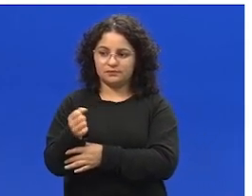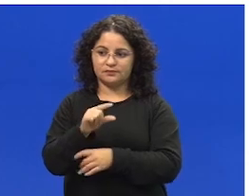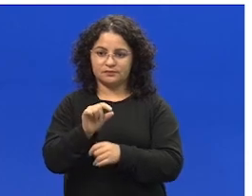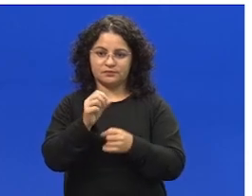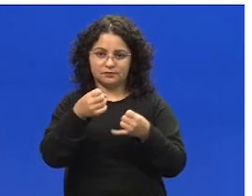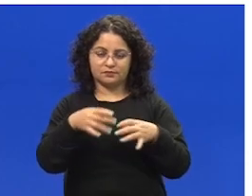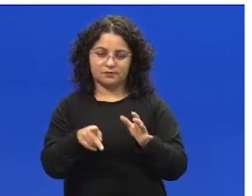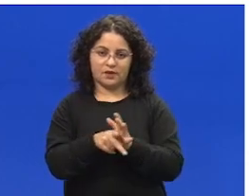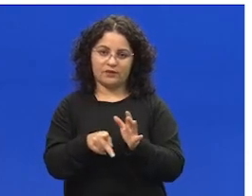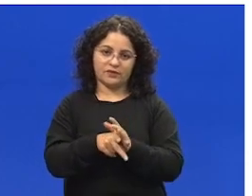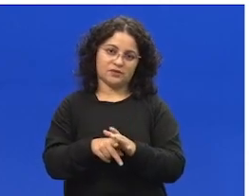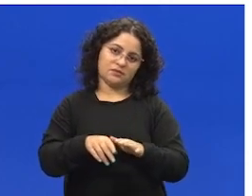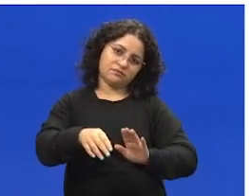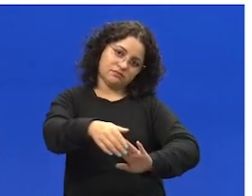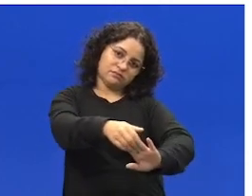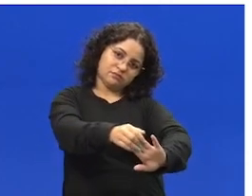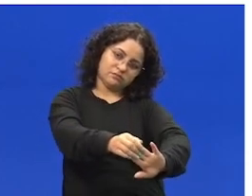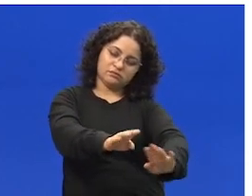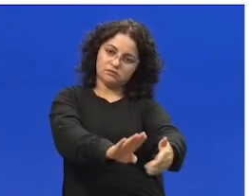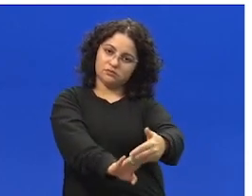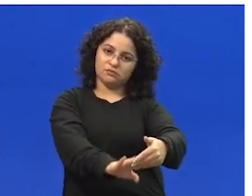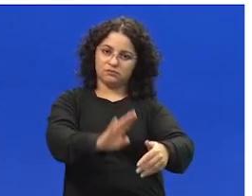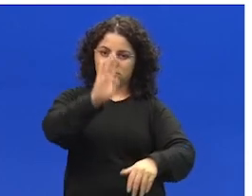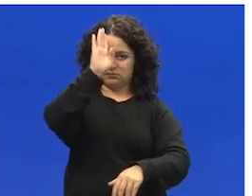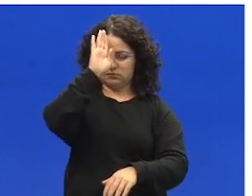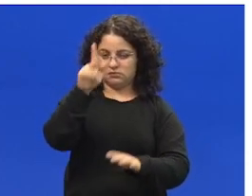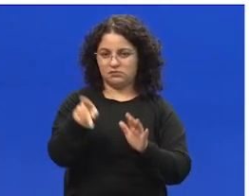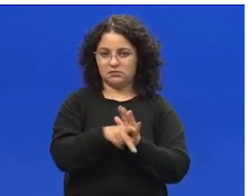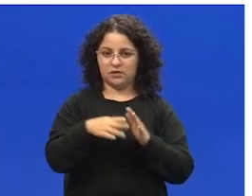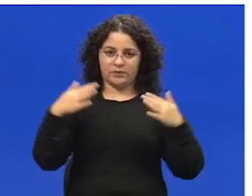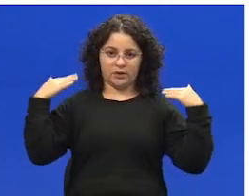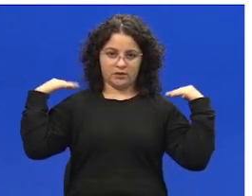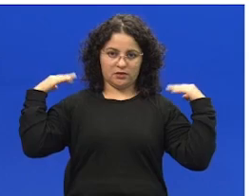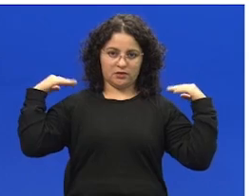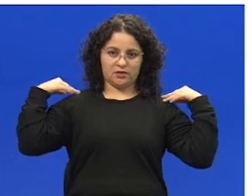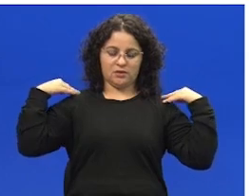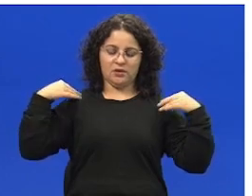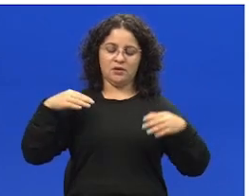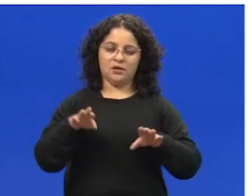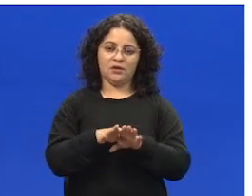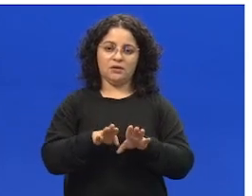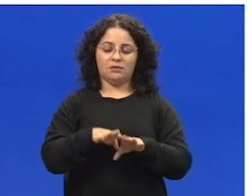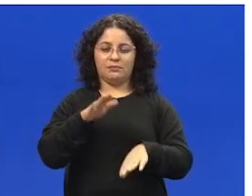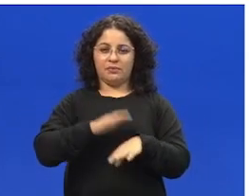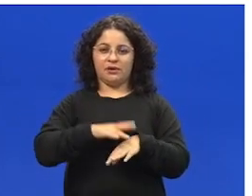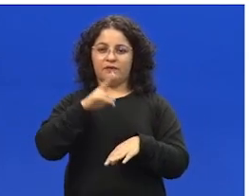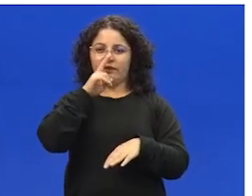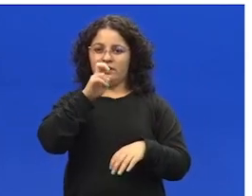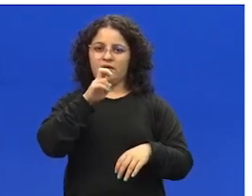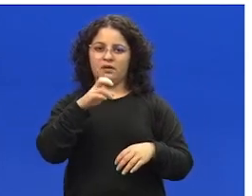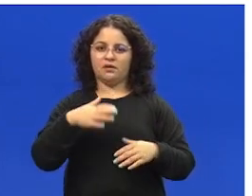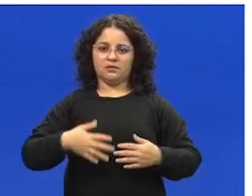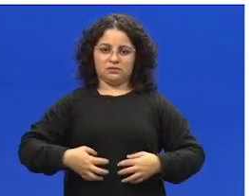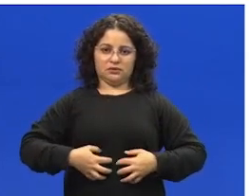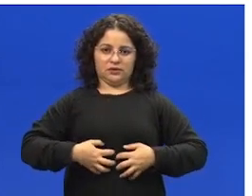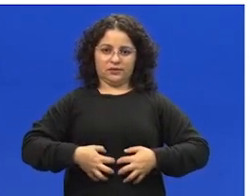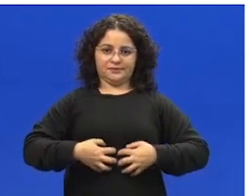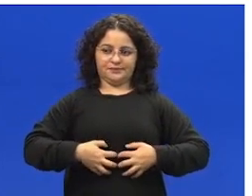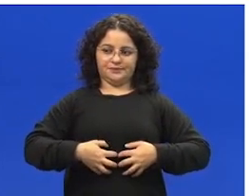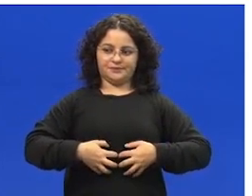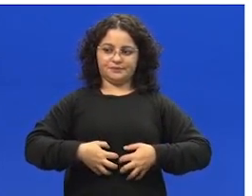fazer um alongamento, principalmente dos músculos isquiotibiais e paravertebrais, e fortalecer os músculos abdominais para que